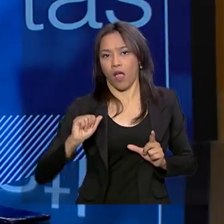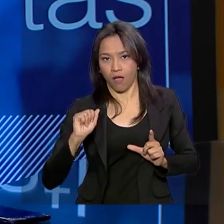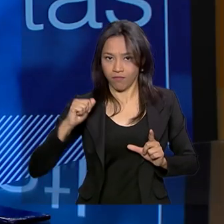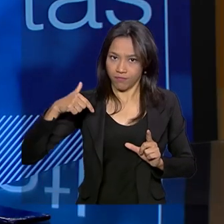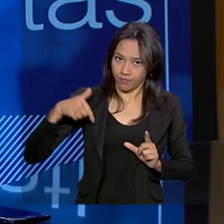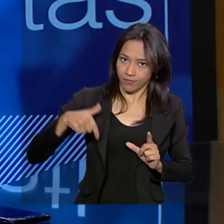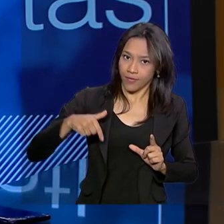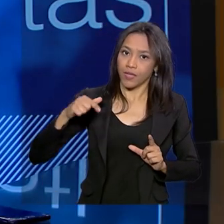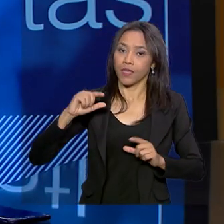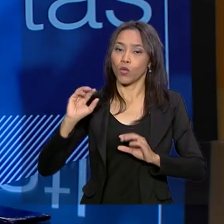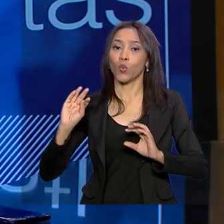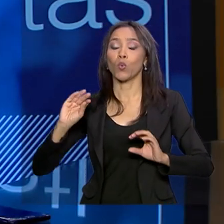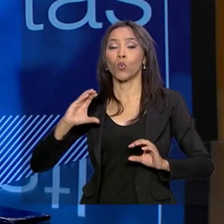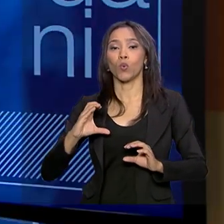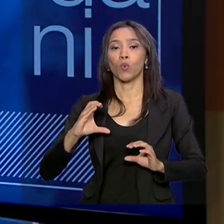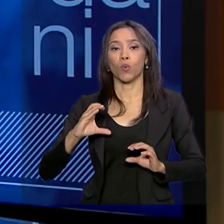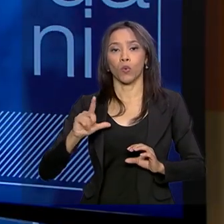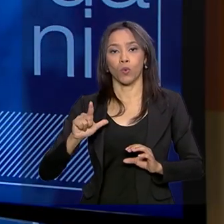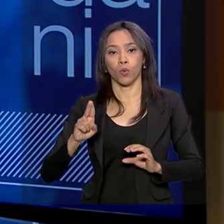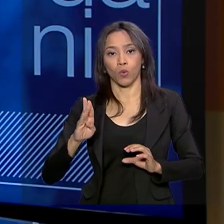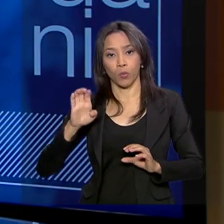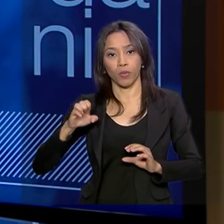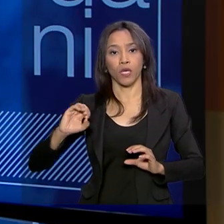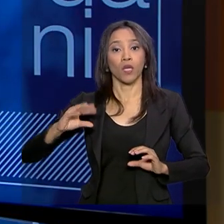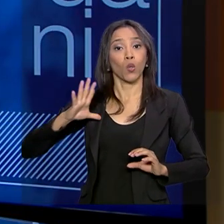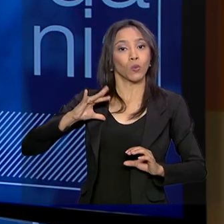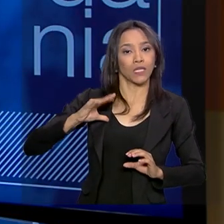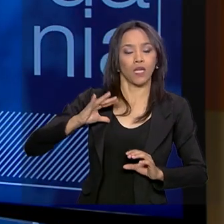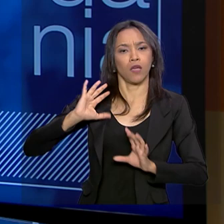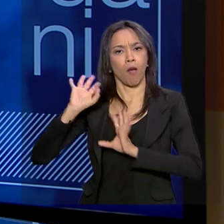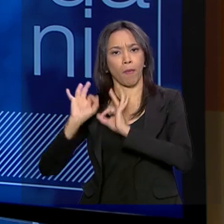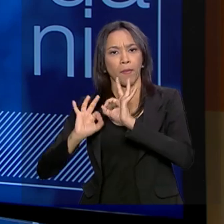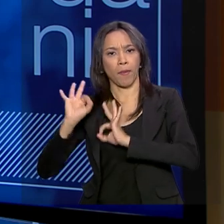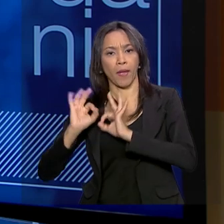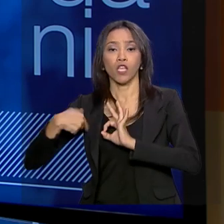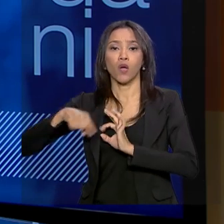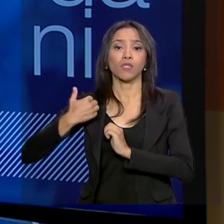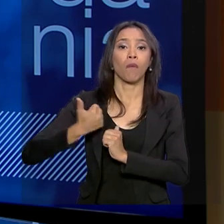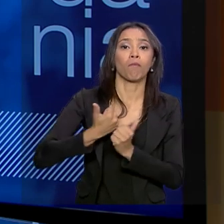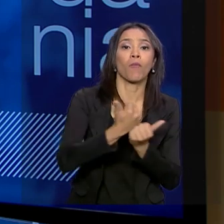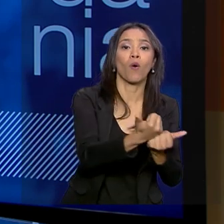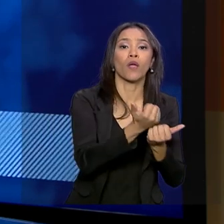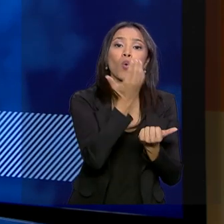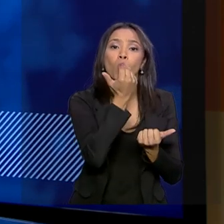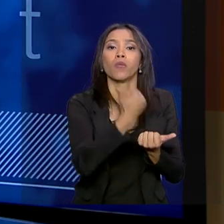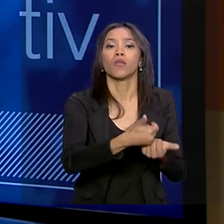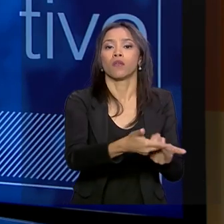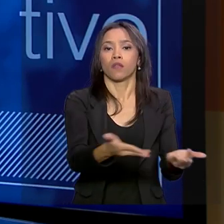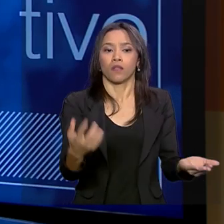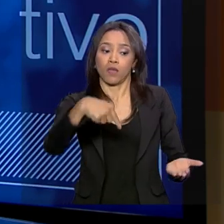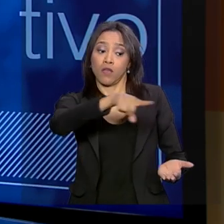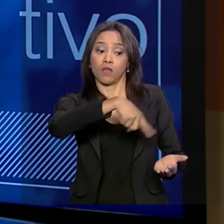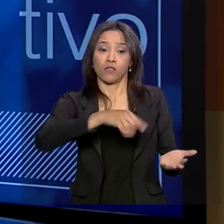implementou, e a gente tem a oportunidade de apoiar exatamente na parte de alimentação desses jovens